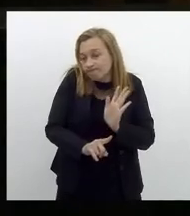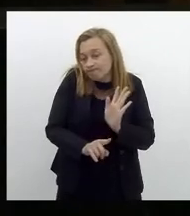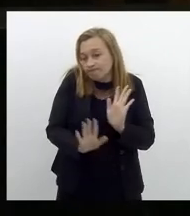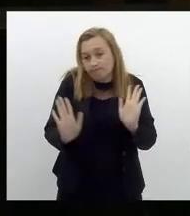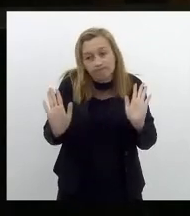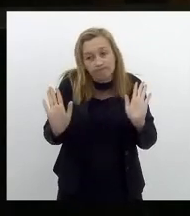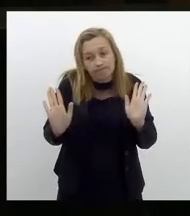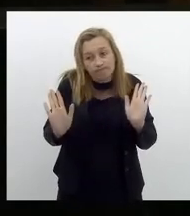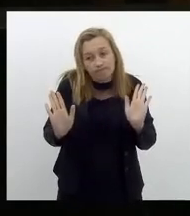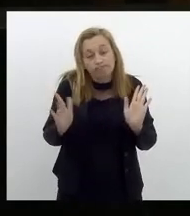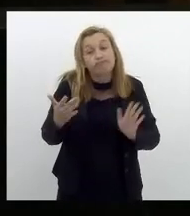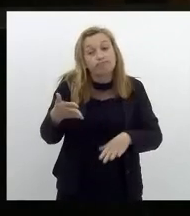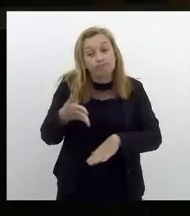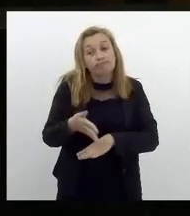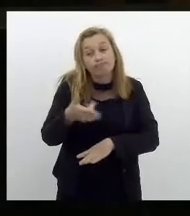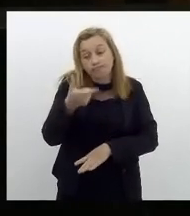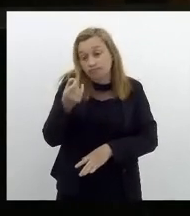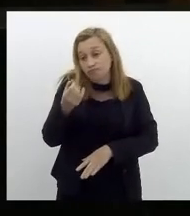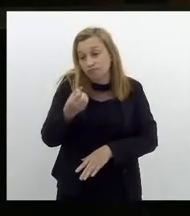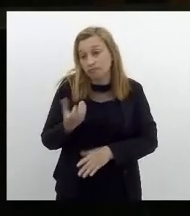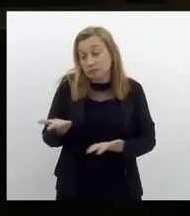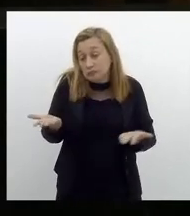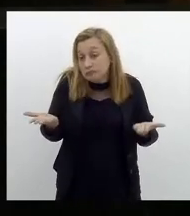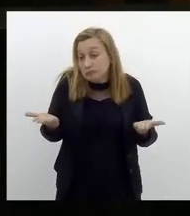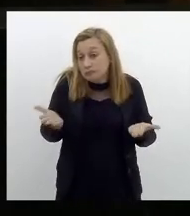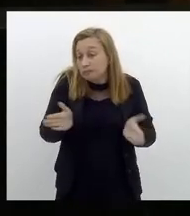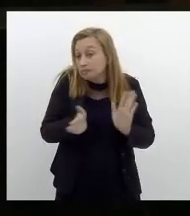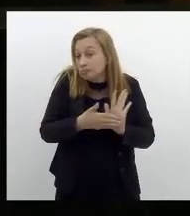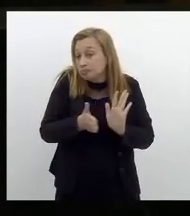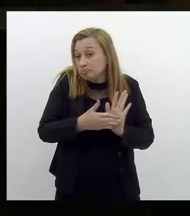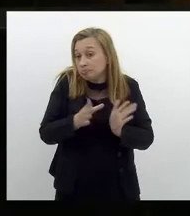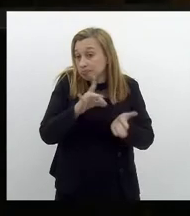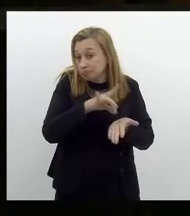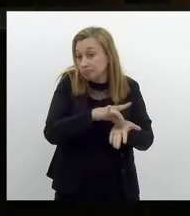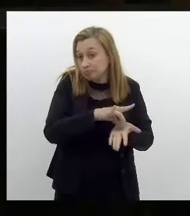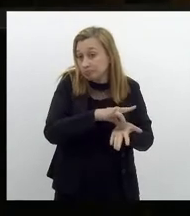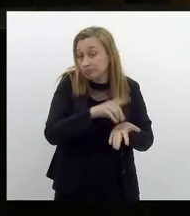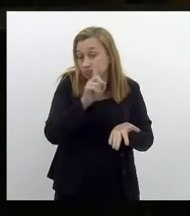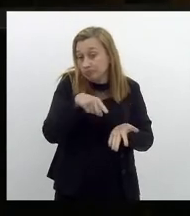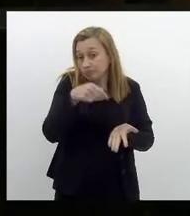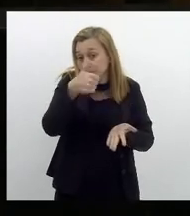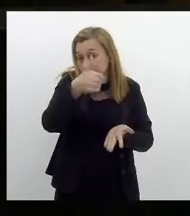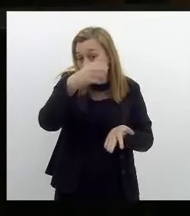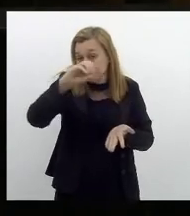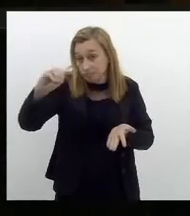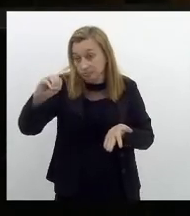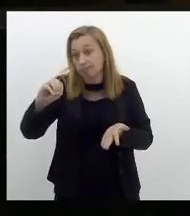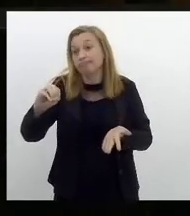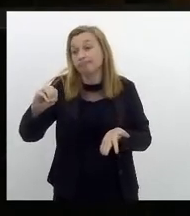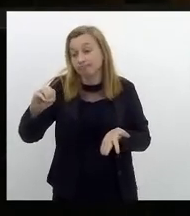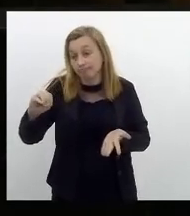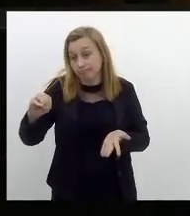lá, mas chegamos a 20, mas a proposta original era